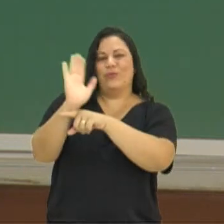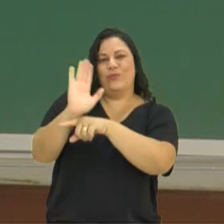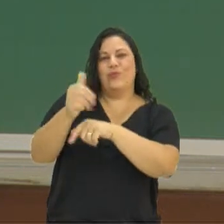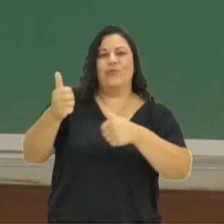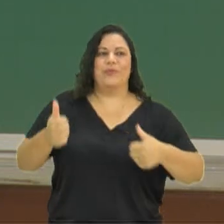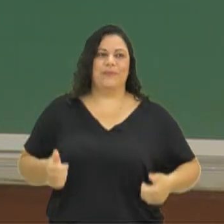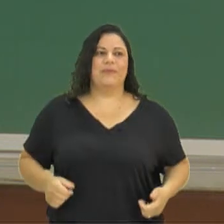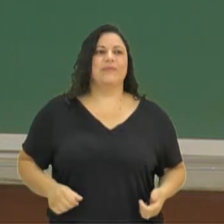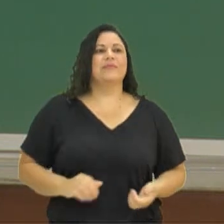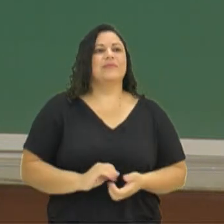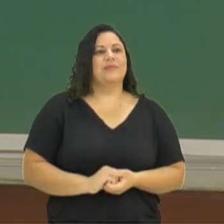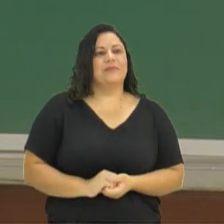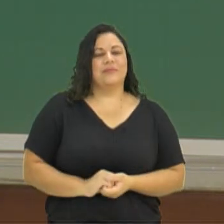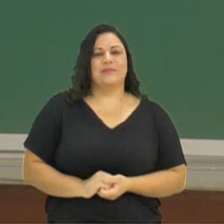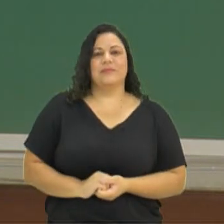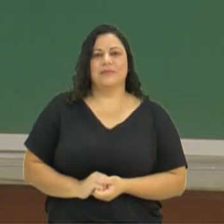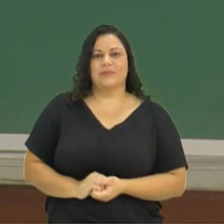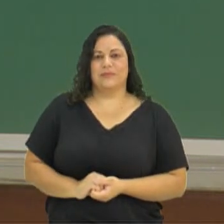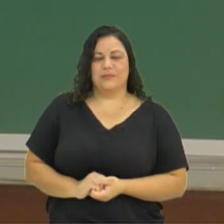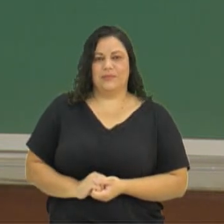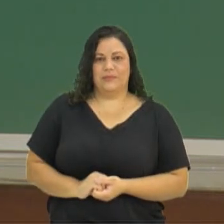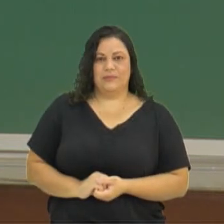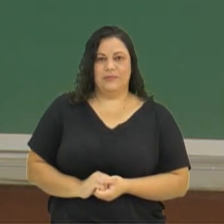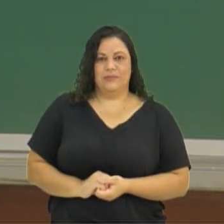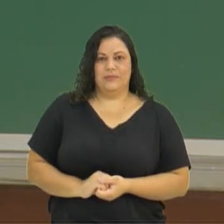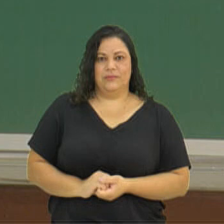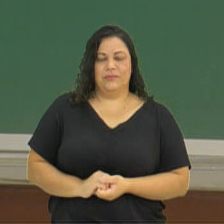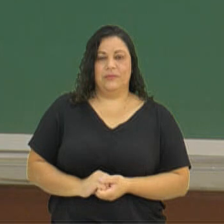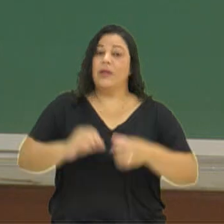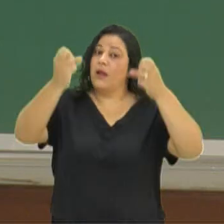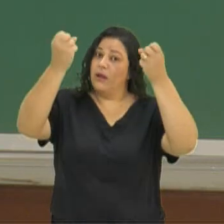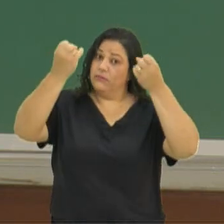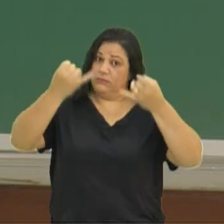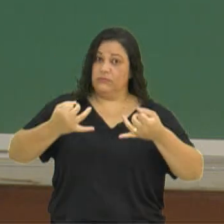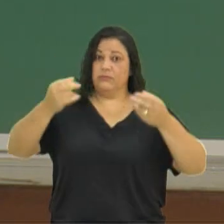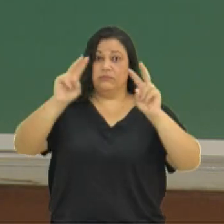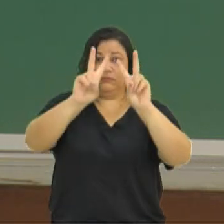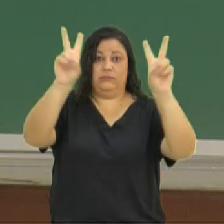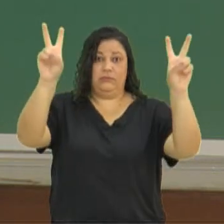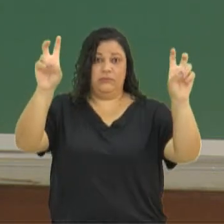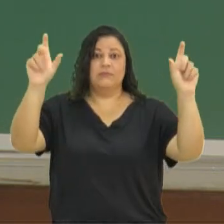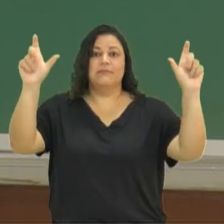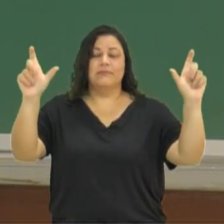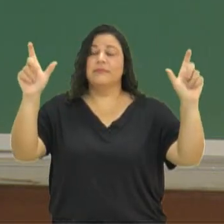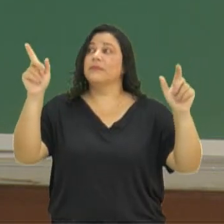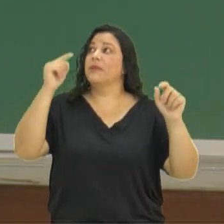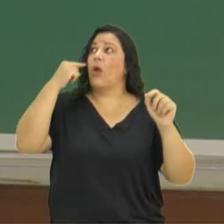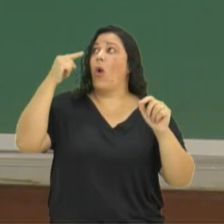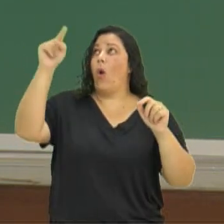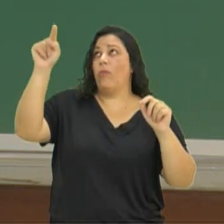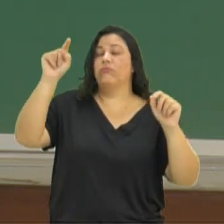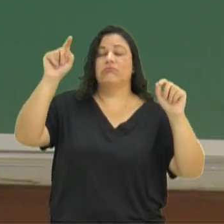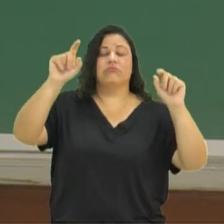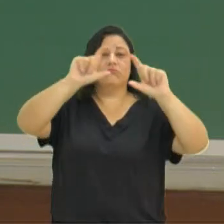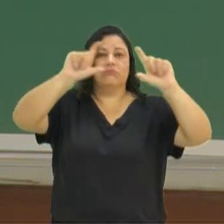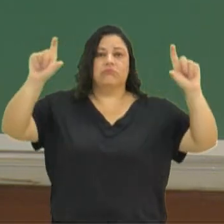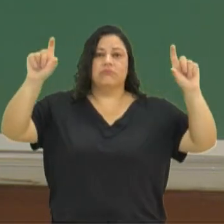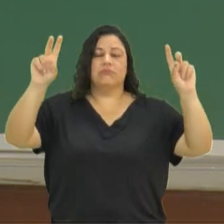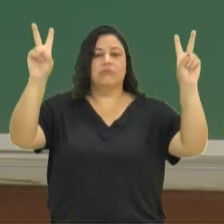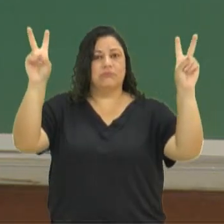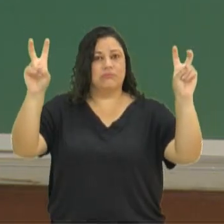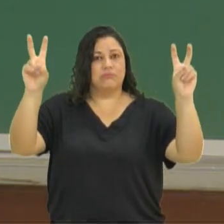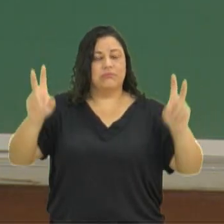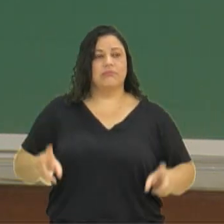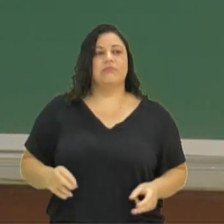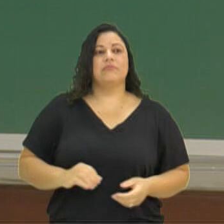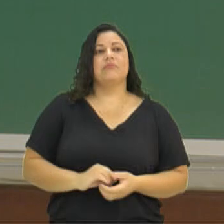sinopse. Então, um poquito sobre el anuncio de películas. Olhem só para esse anúncio desse filme, né?